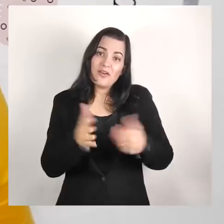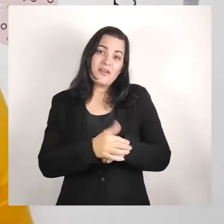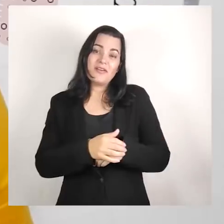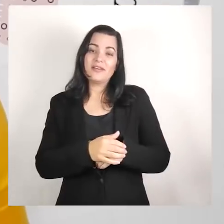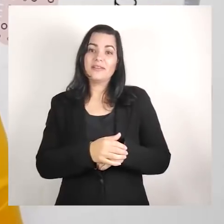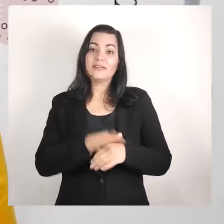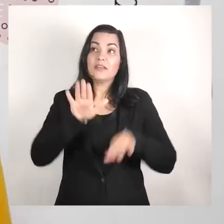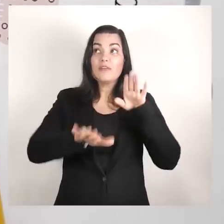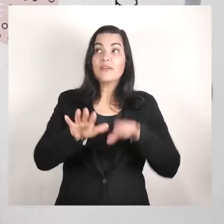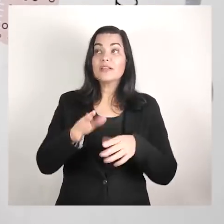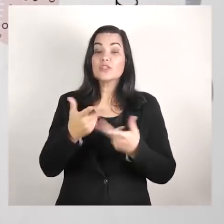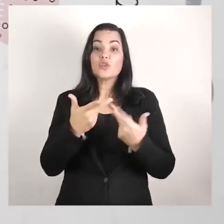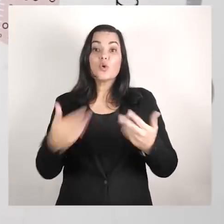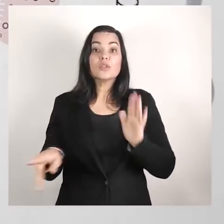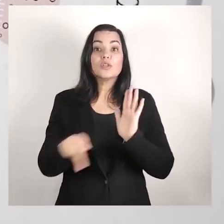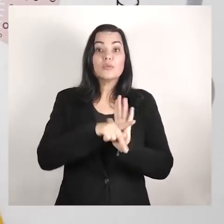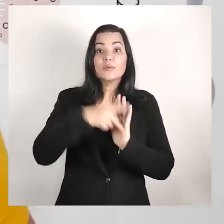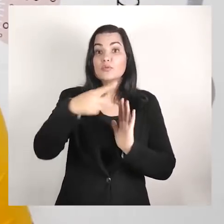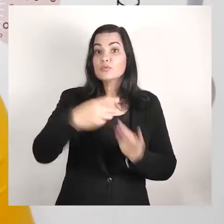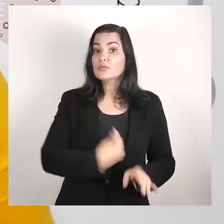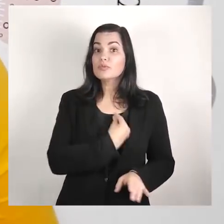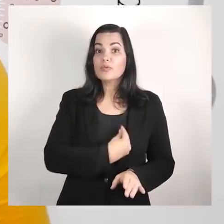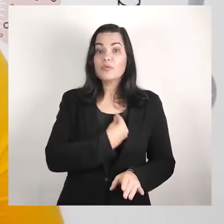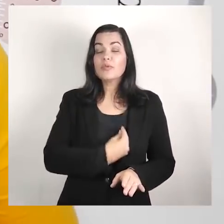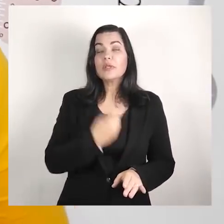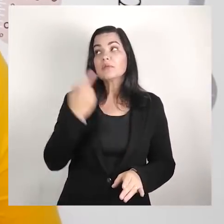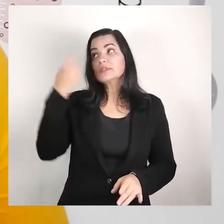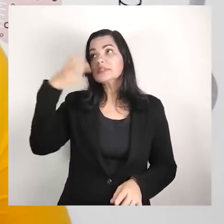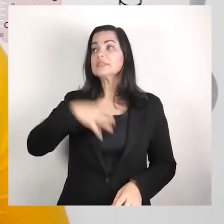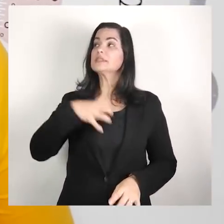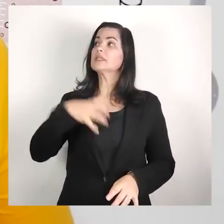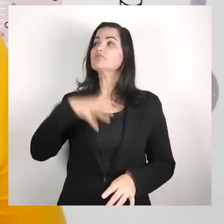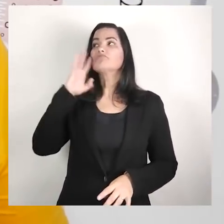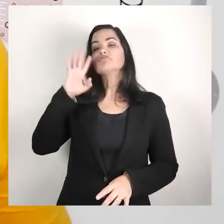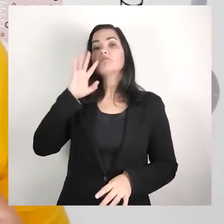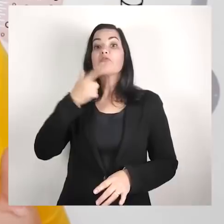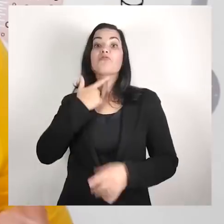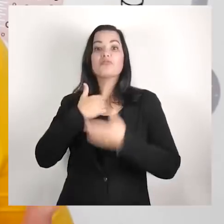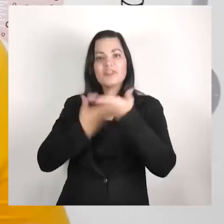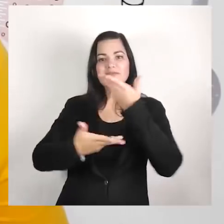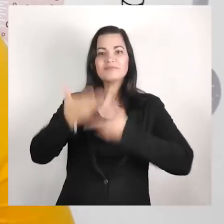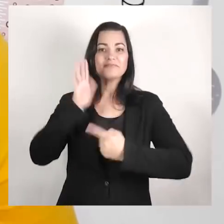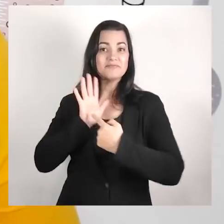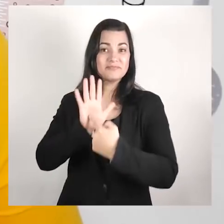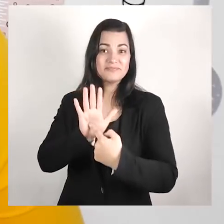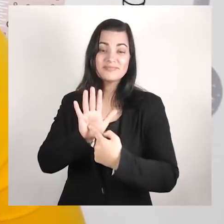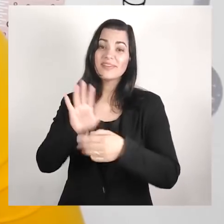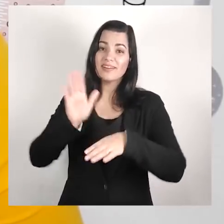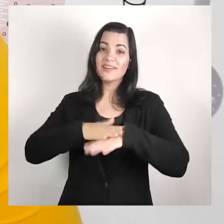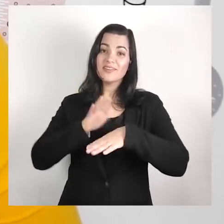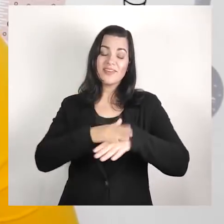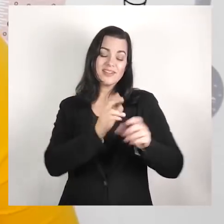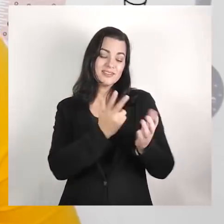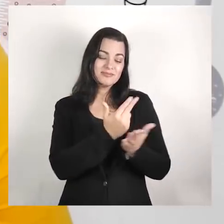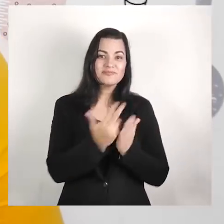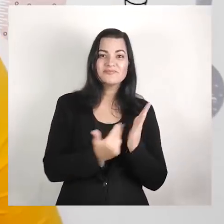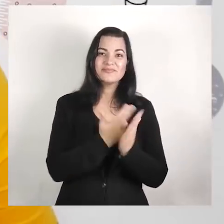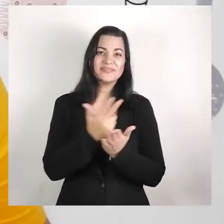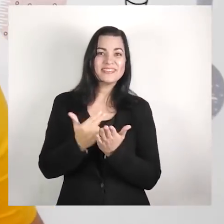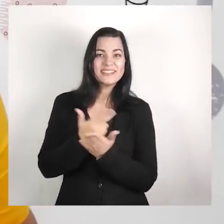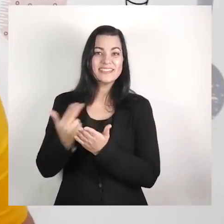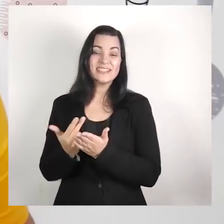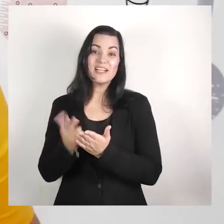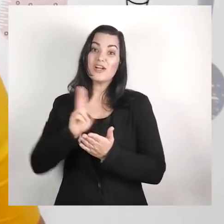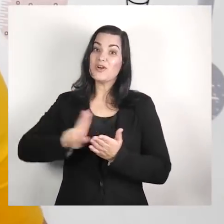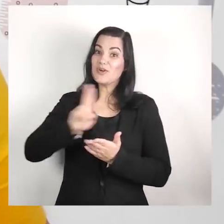foi muito significativa para vocês e vocês querem compartilhar. Então produzam uma HQ utilizando